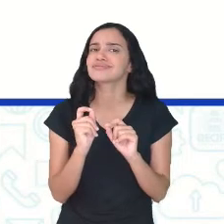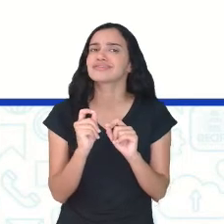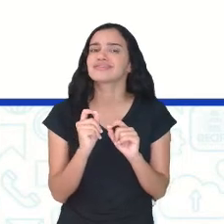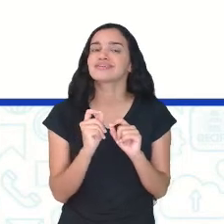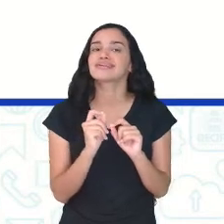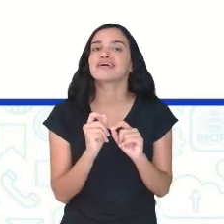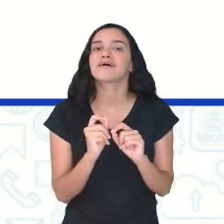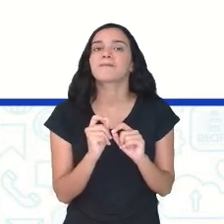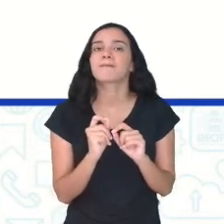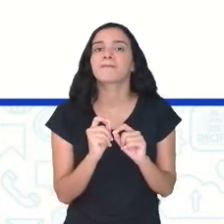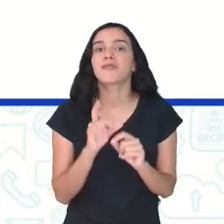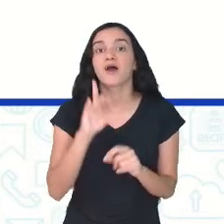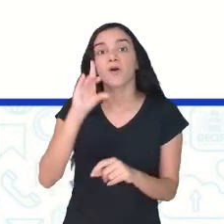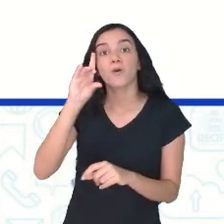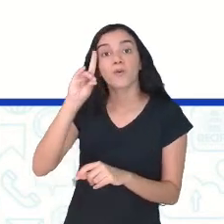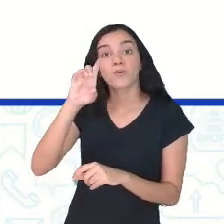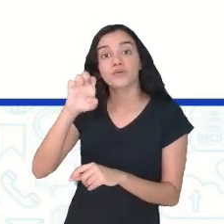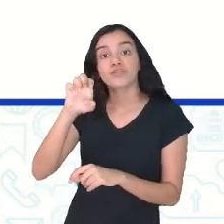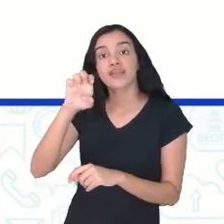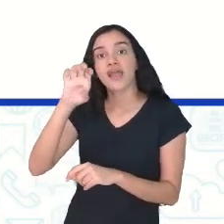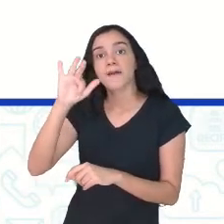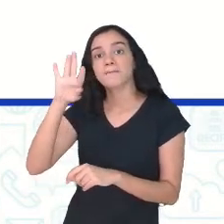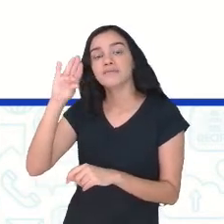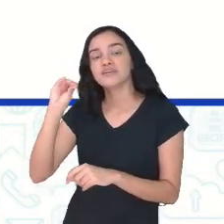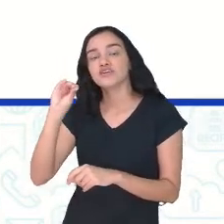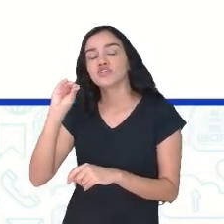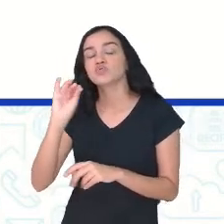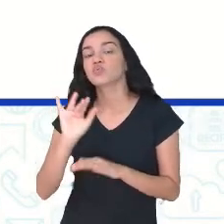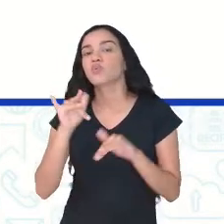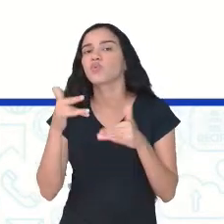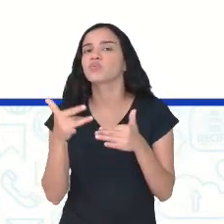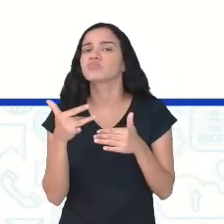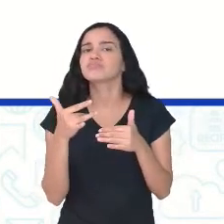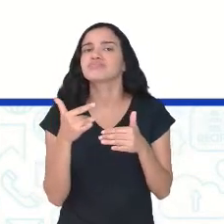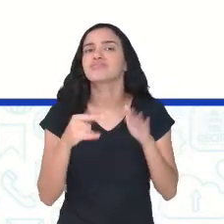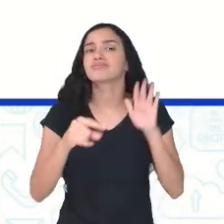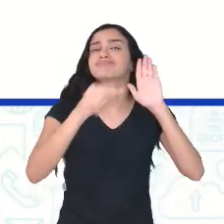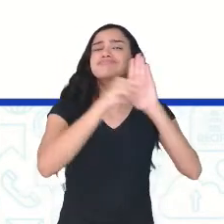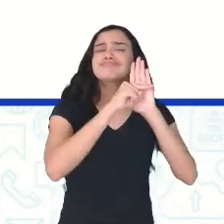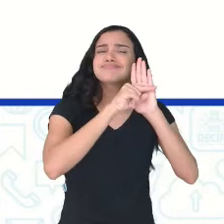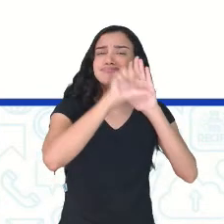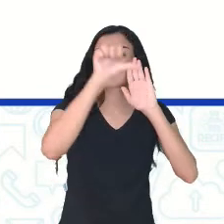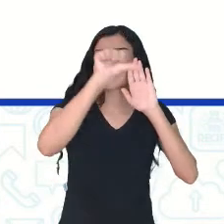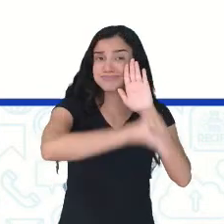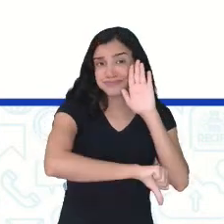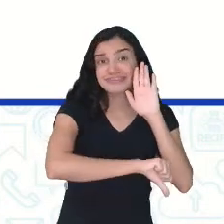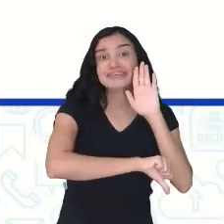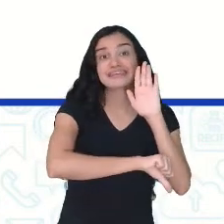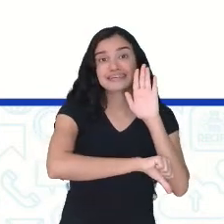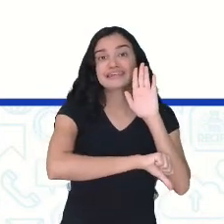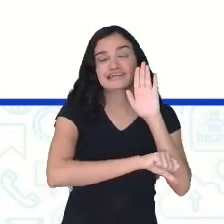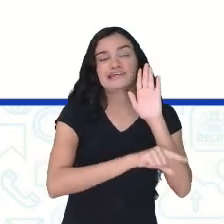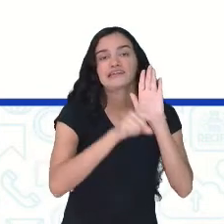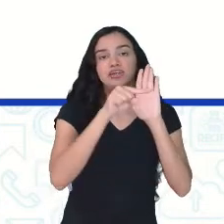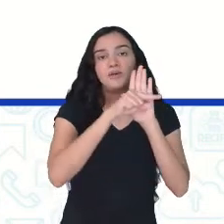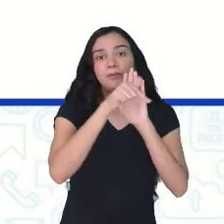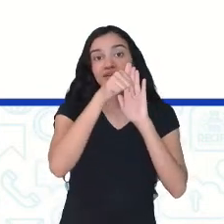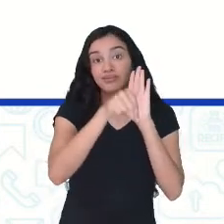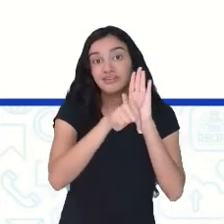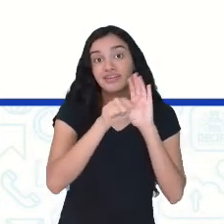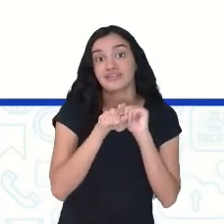débito. Aumentou o débito, né? Então ficou mais negativo ainda, ficou menos